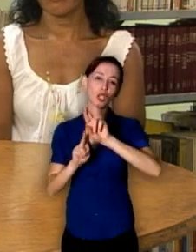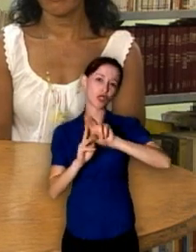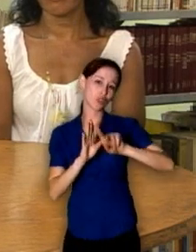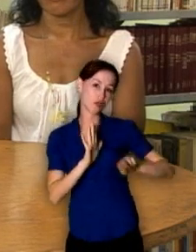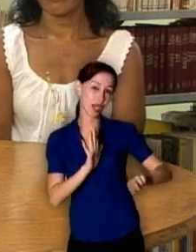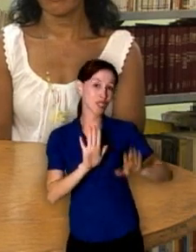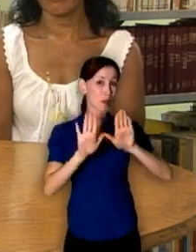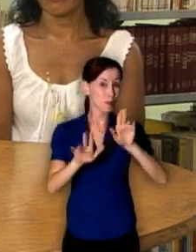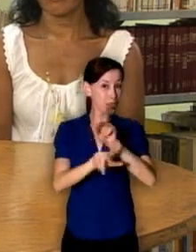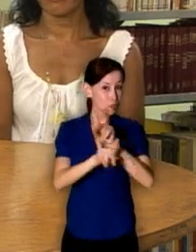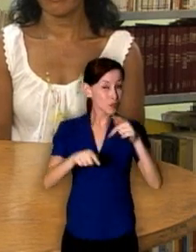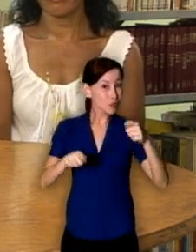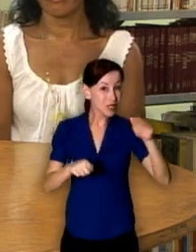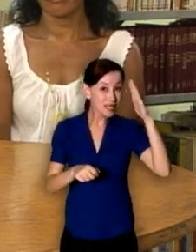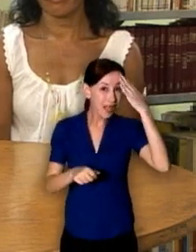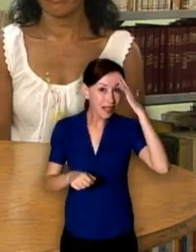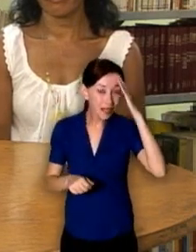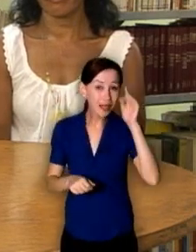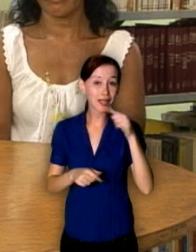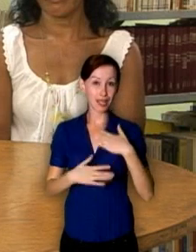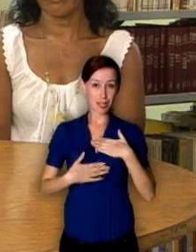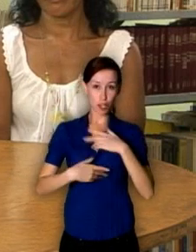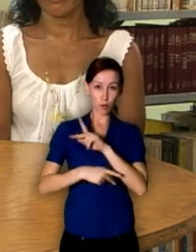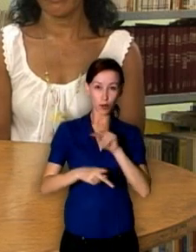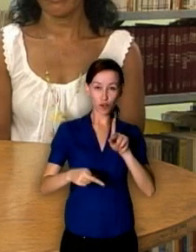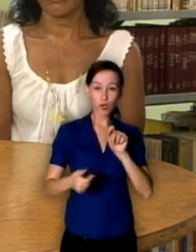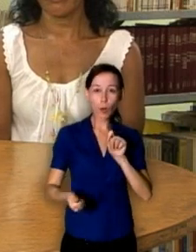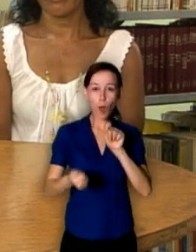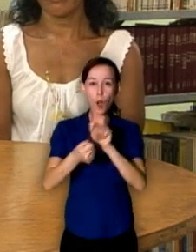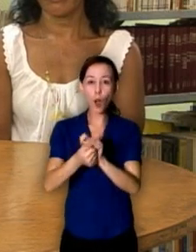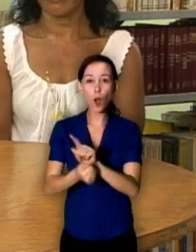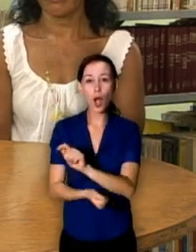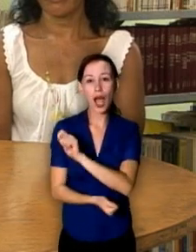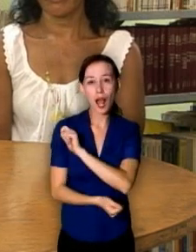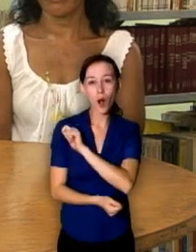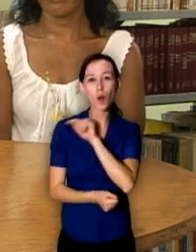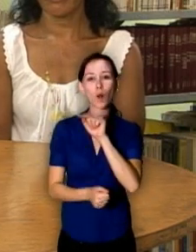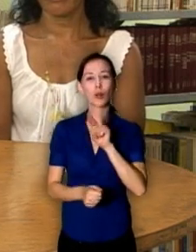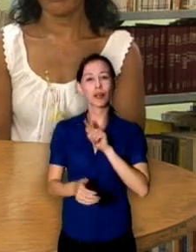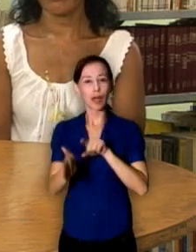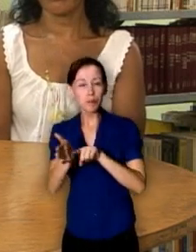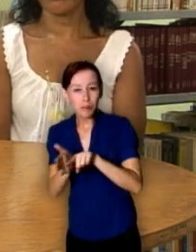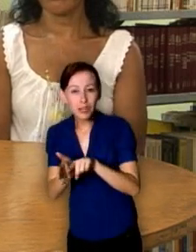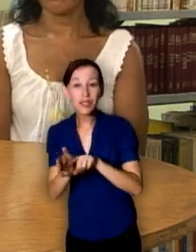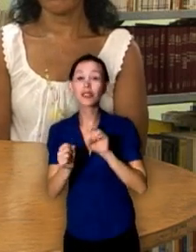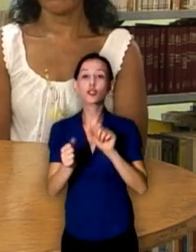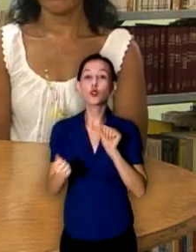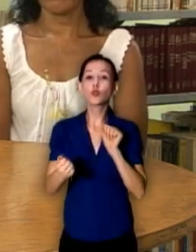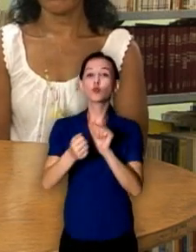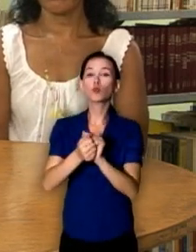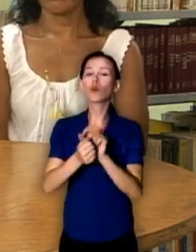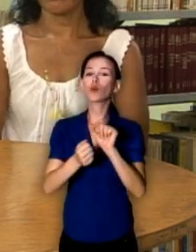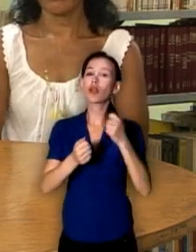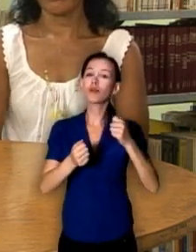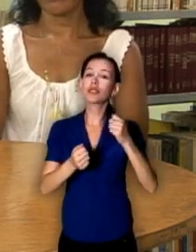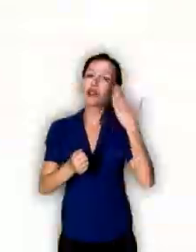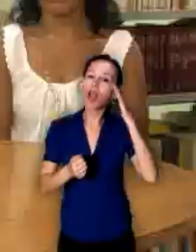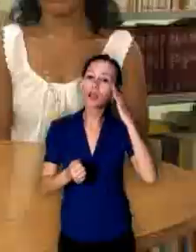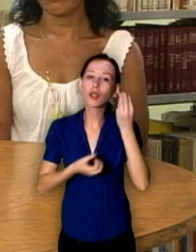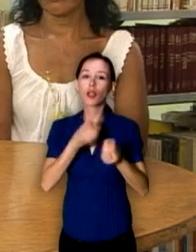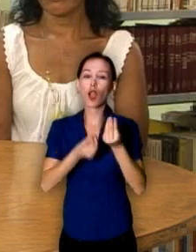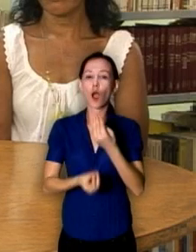vai conseguir envolver o aluno dele no ensino e na pesquisa e para ampliar o horizonte se ele partir da realidade do